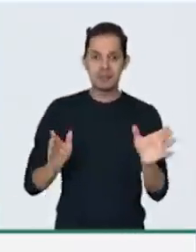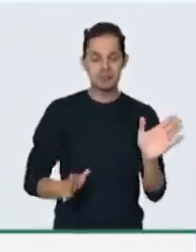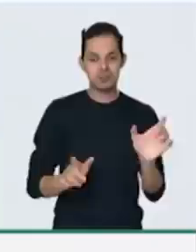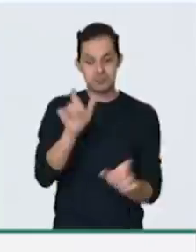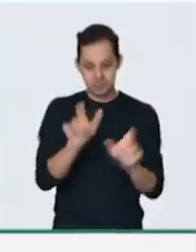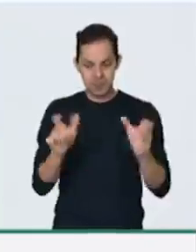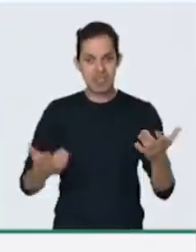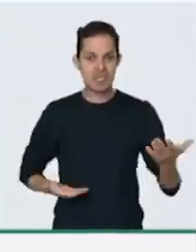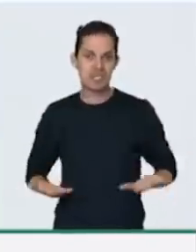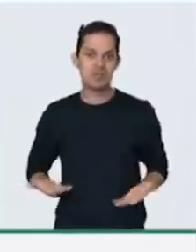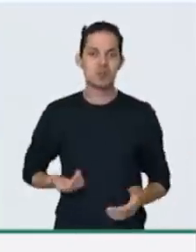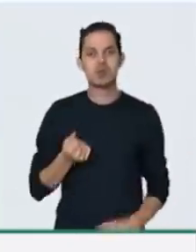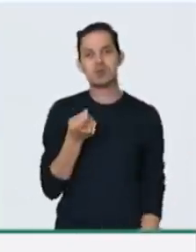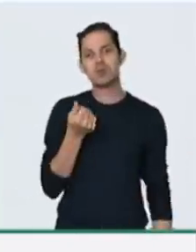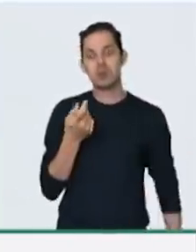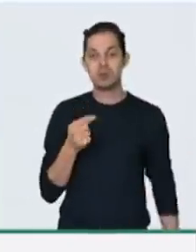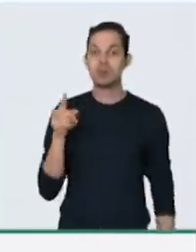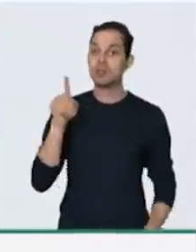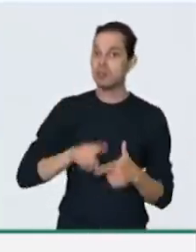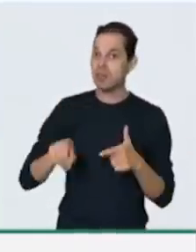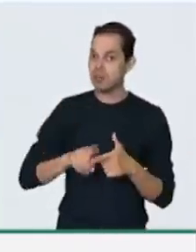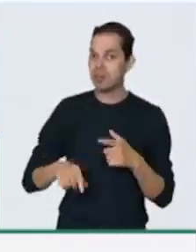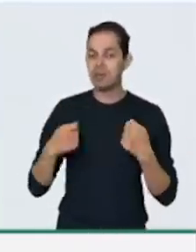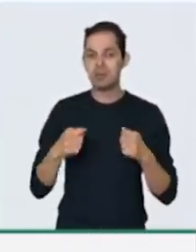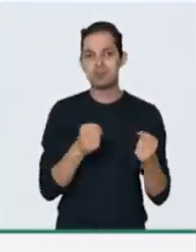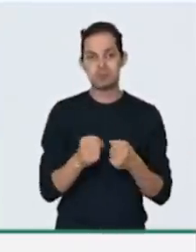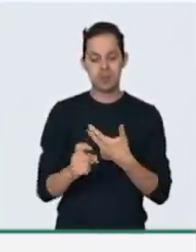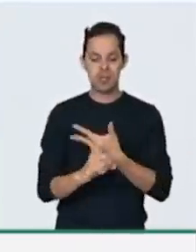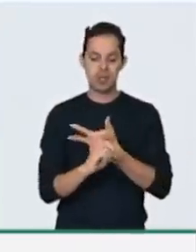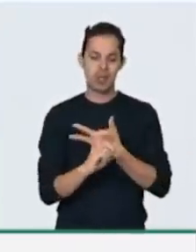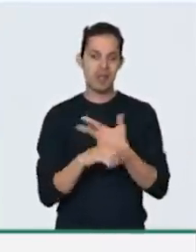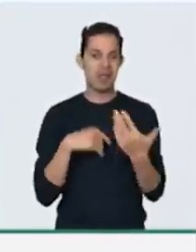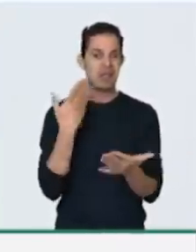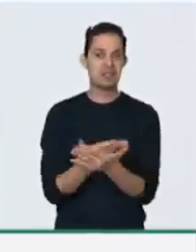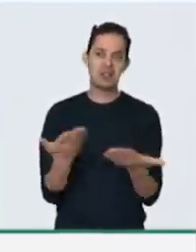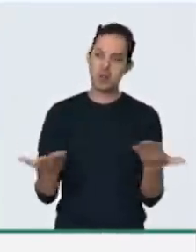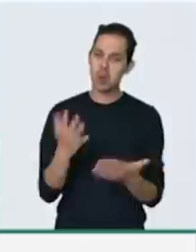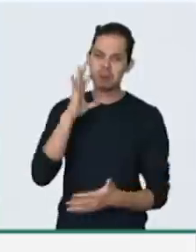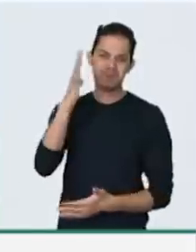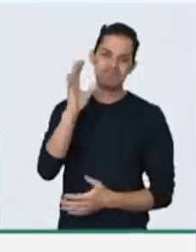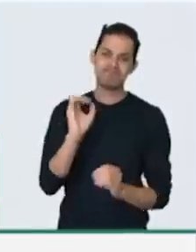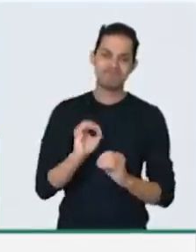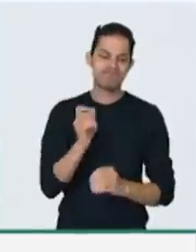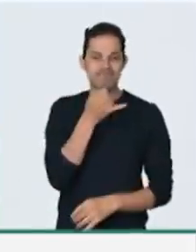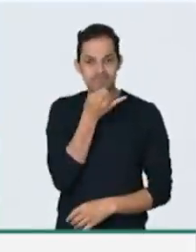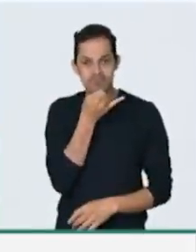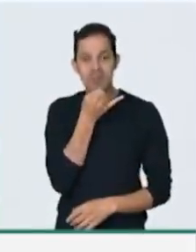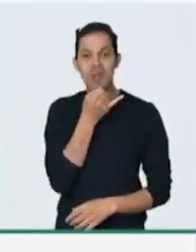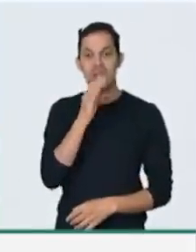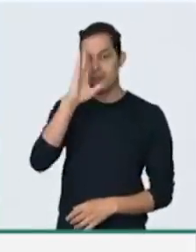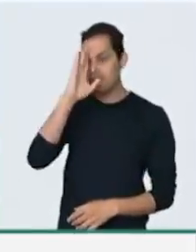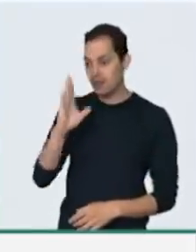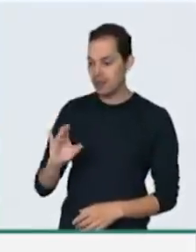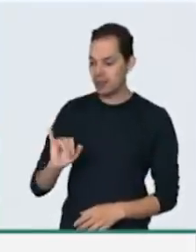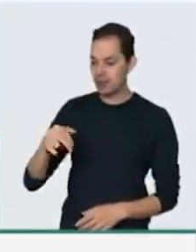essa análise. Esse é um problema que precisa ser endereçado pelo Poder Executivo, que infelizmente até agora não foi solucionado. Mas a gente conversou diretamente com o INPE durante todo